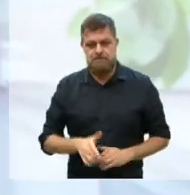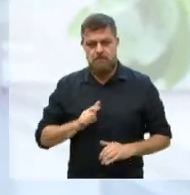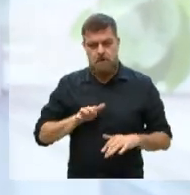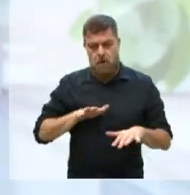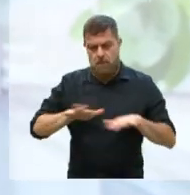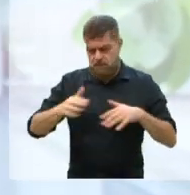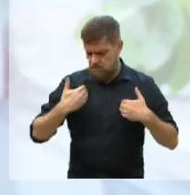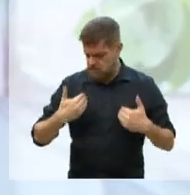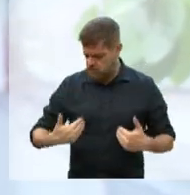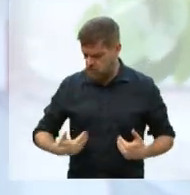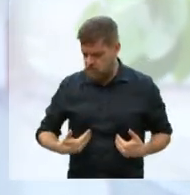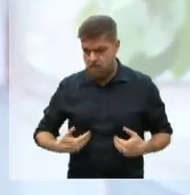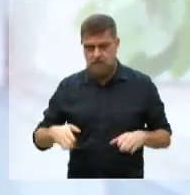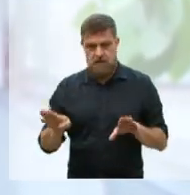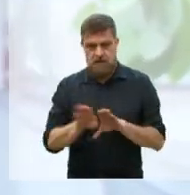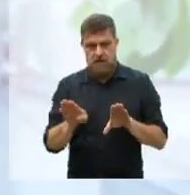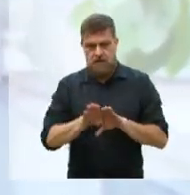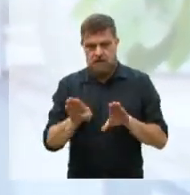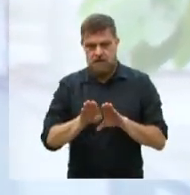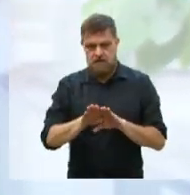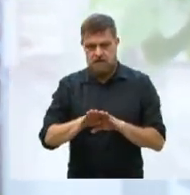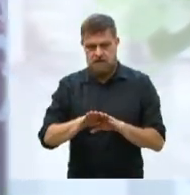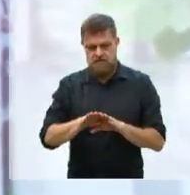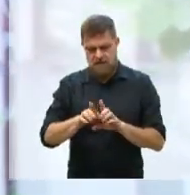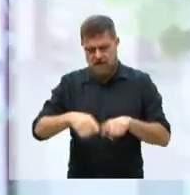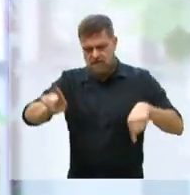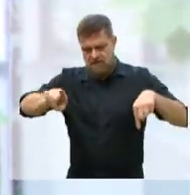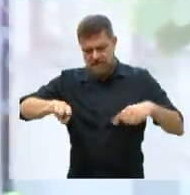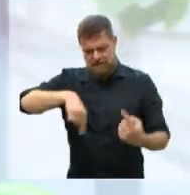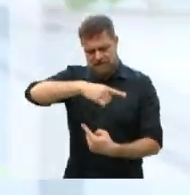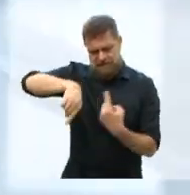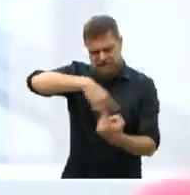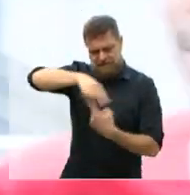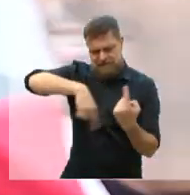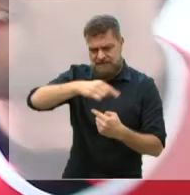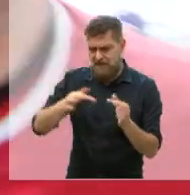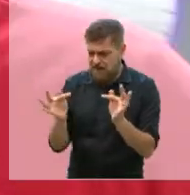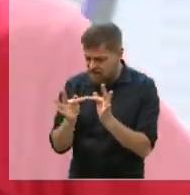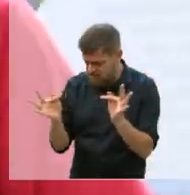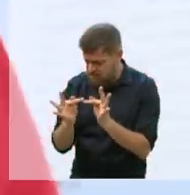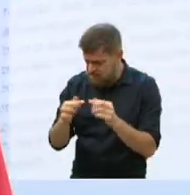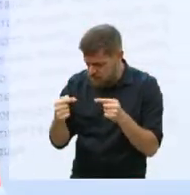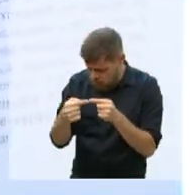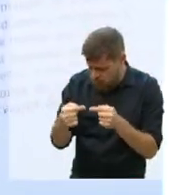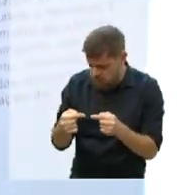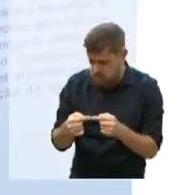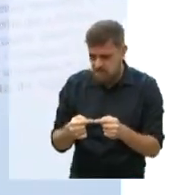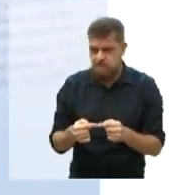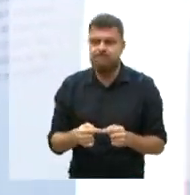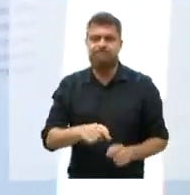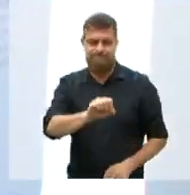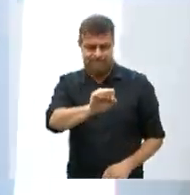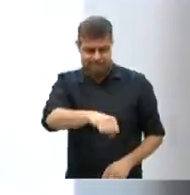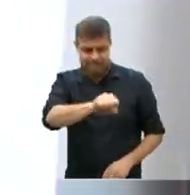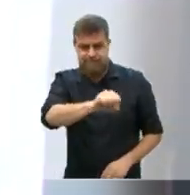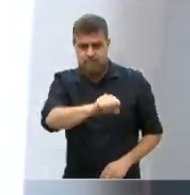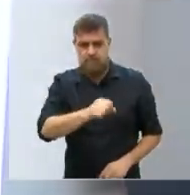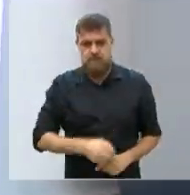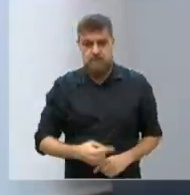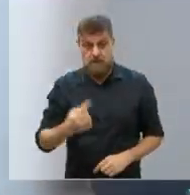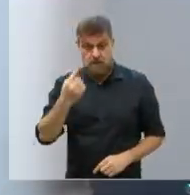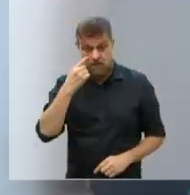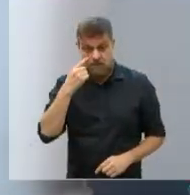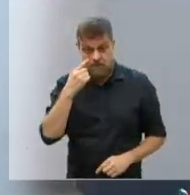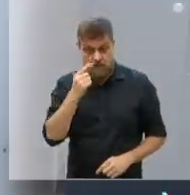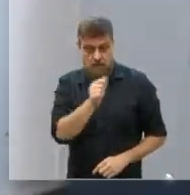Movimento do corpo, giro da bailarina. O que isso tem a ver com física, hein, professor? Tem tudo a ver. Eu já vi alguns